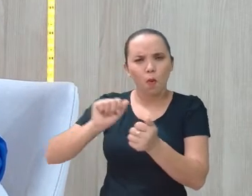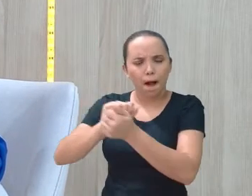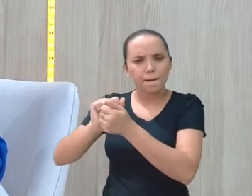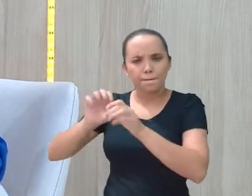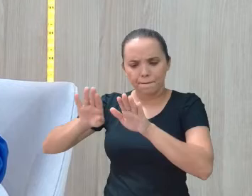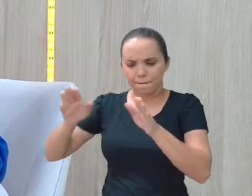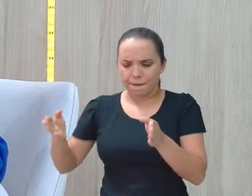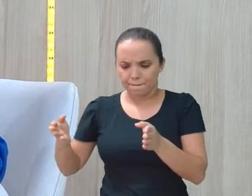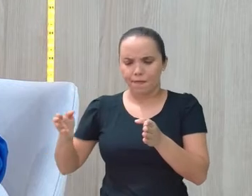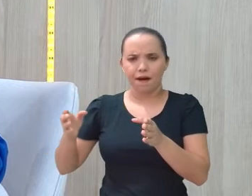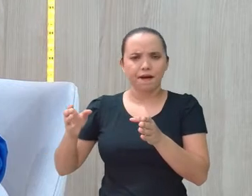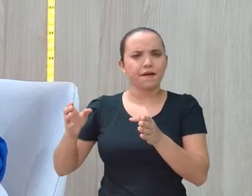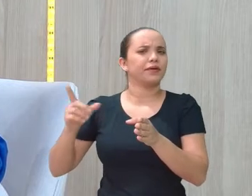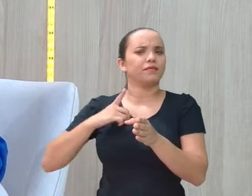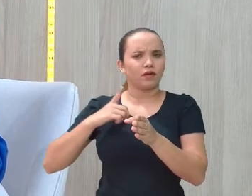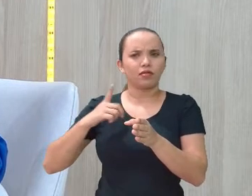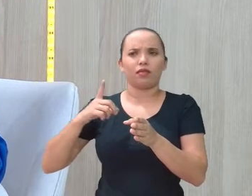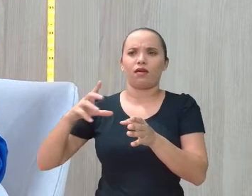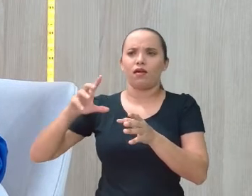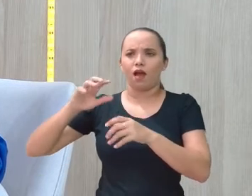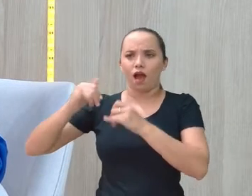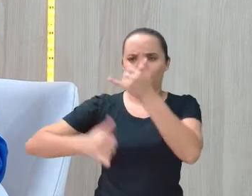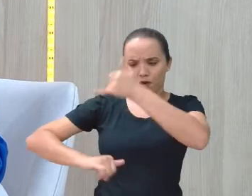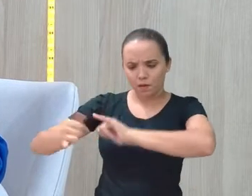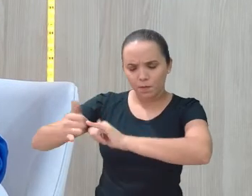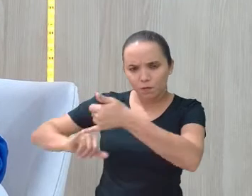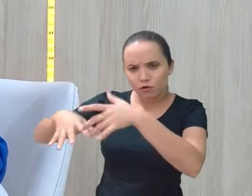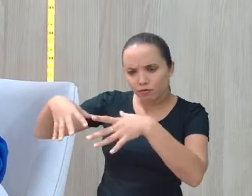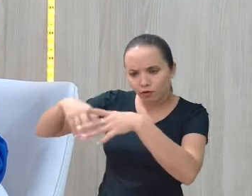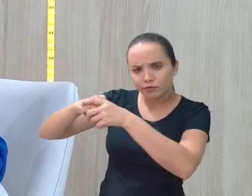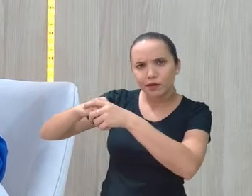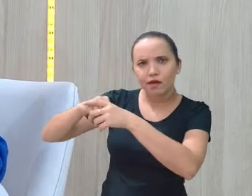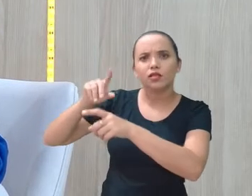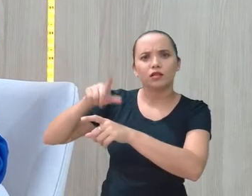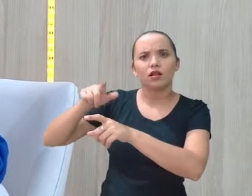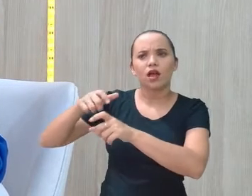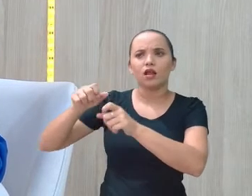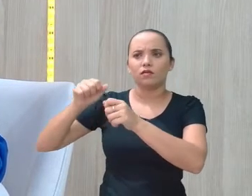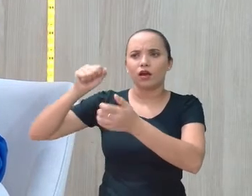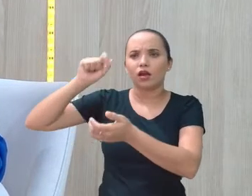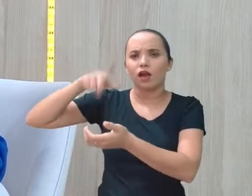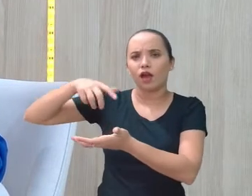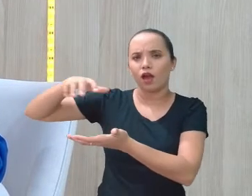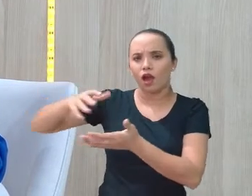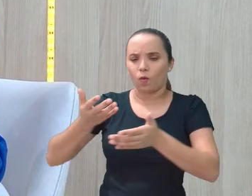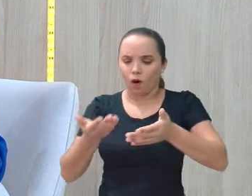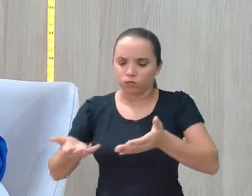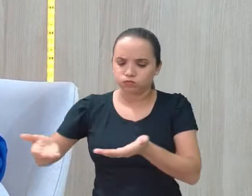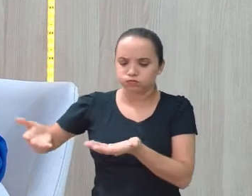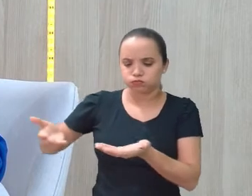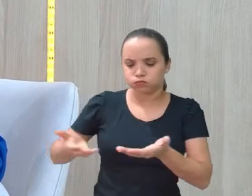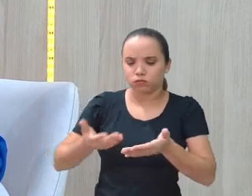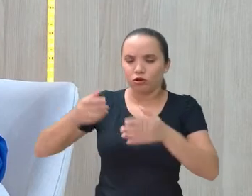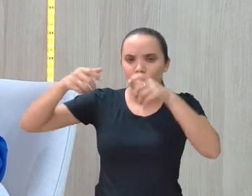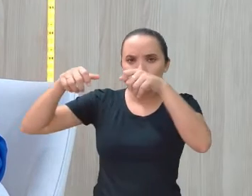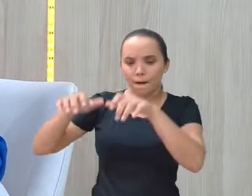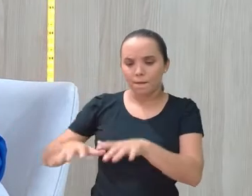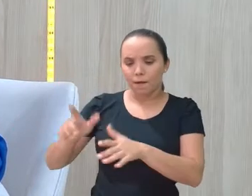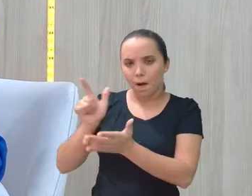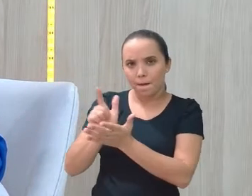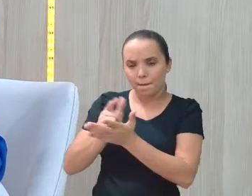ele exercer essa função, a química, né? Ele vai deixar esse espaço para que a tinta penetre